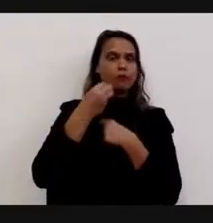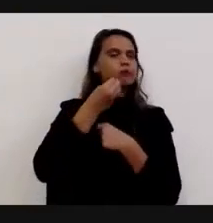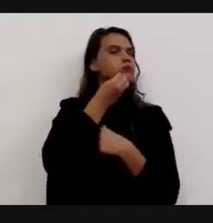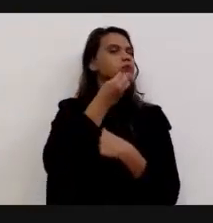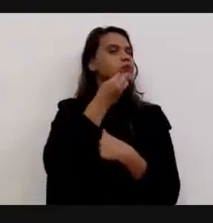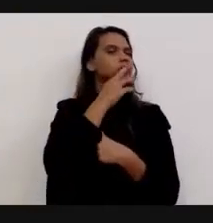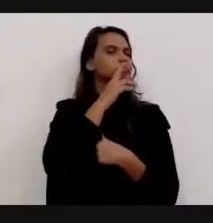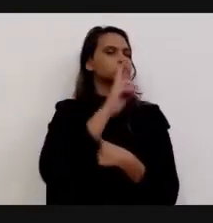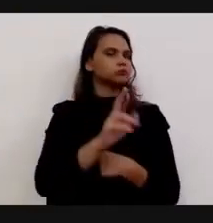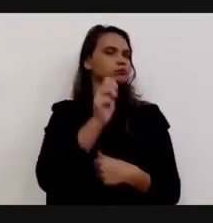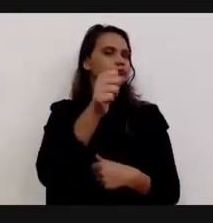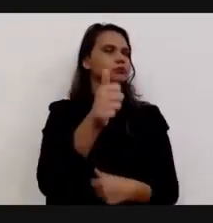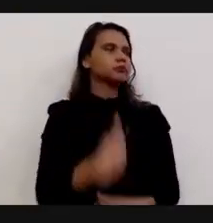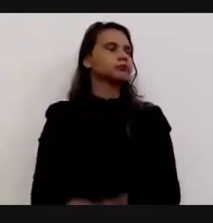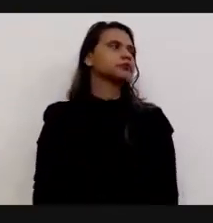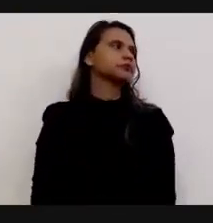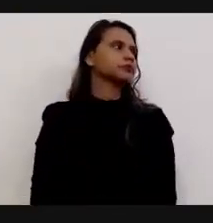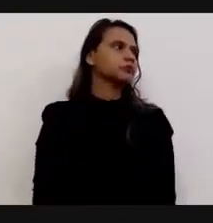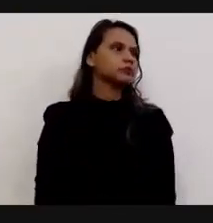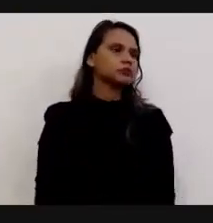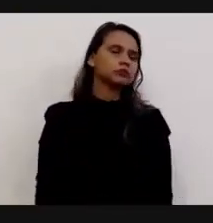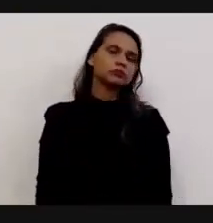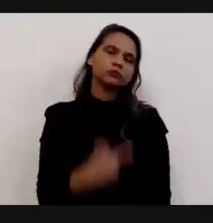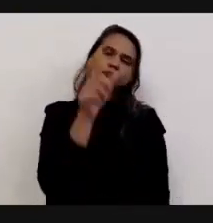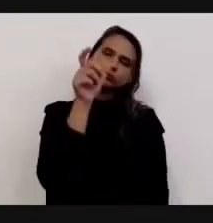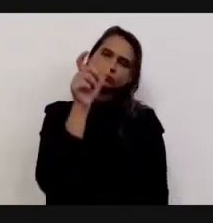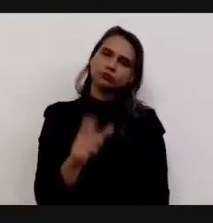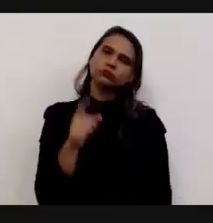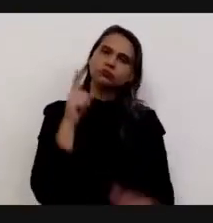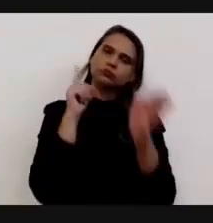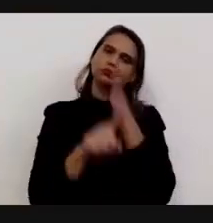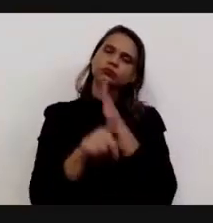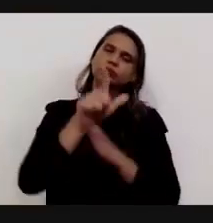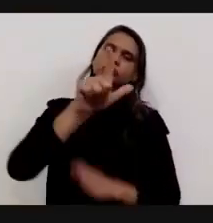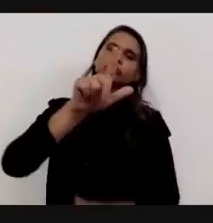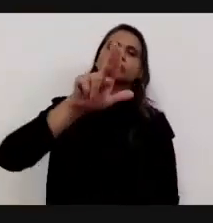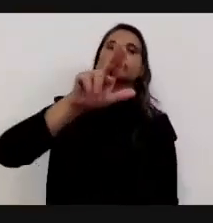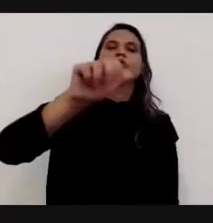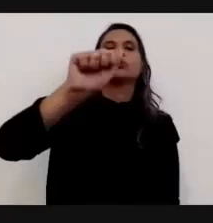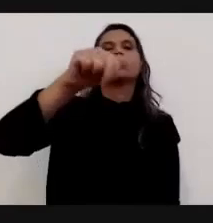oportunidade de responder. Quem formula essa pergunta agora é a Loane,